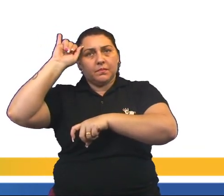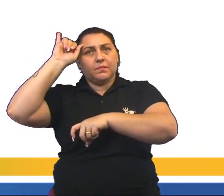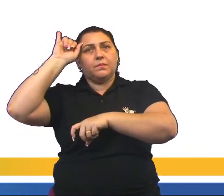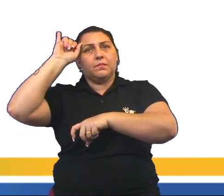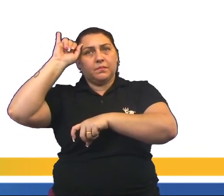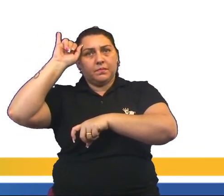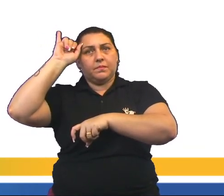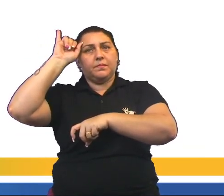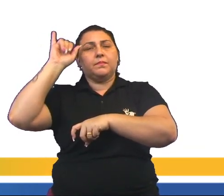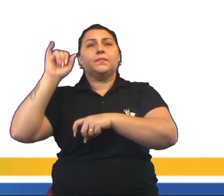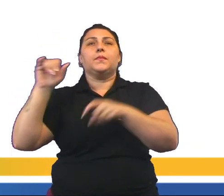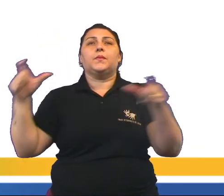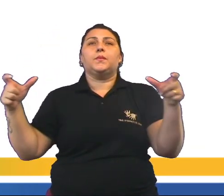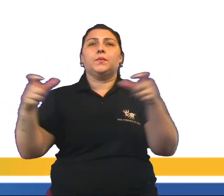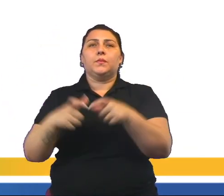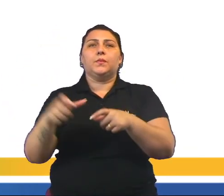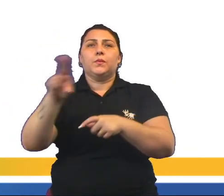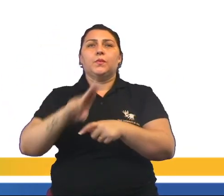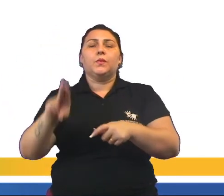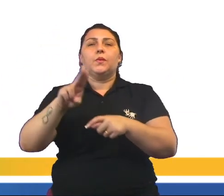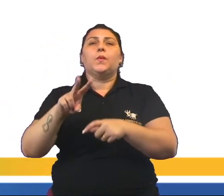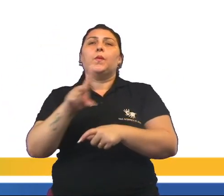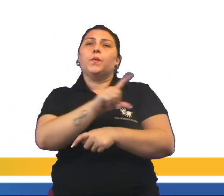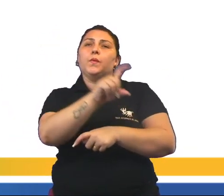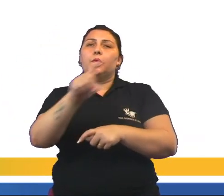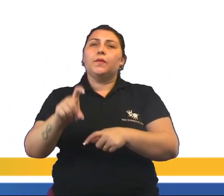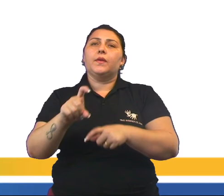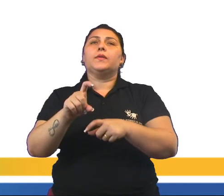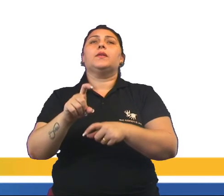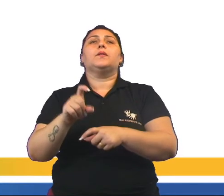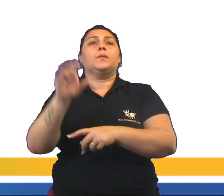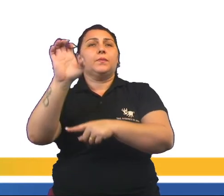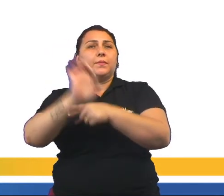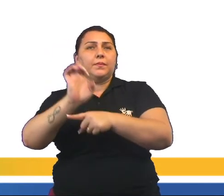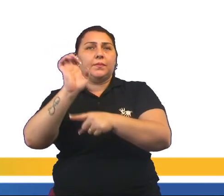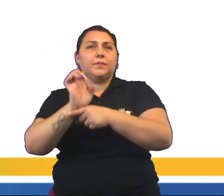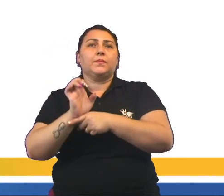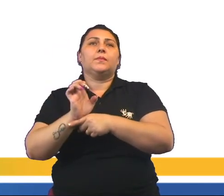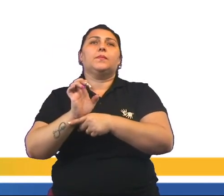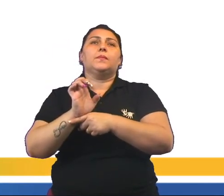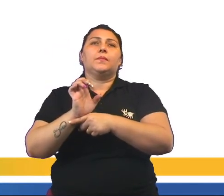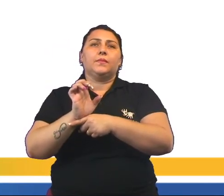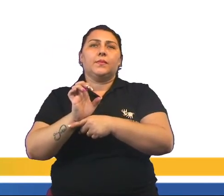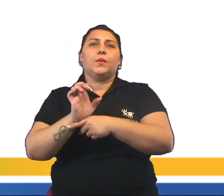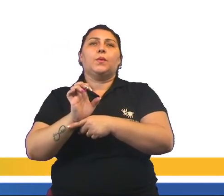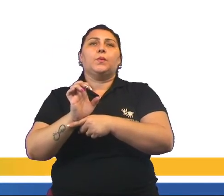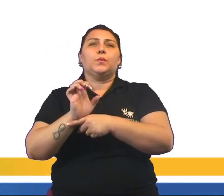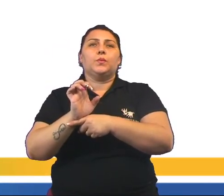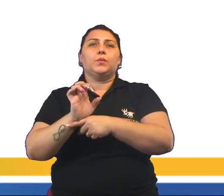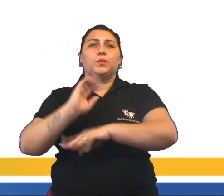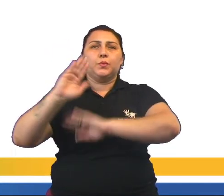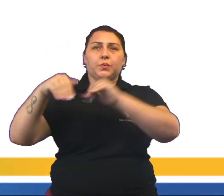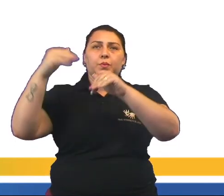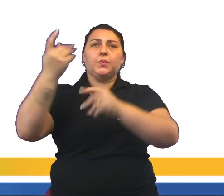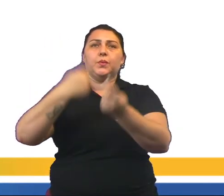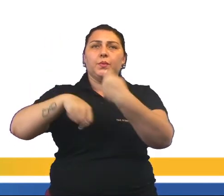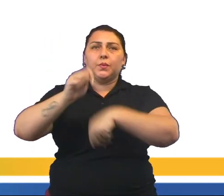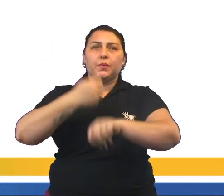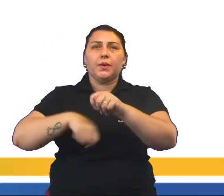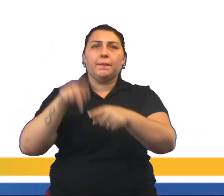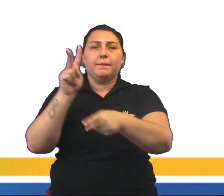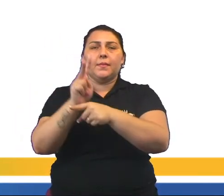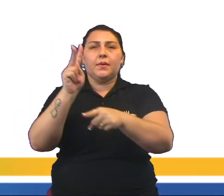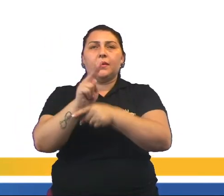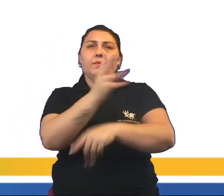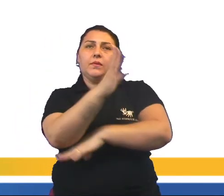produtores agropecuários e a diminuição do uso de agrotóxicos. Letra E, conciliação entre os ideais de desenvolvimento econômico